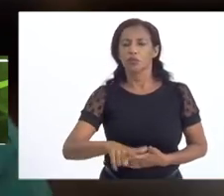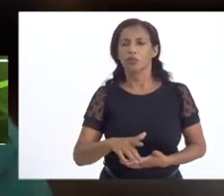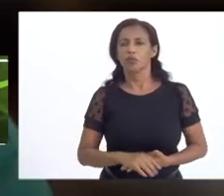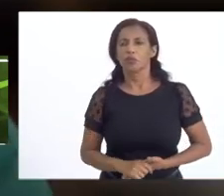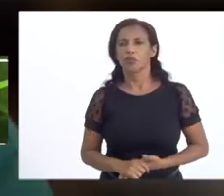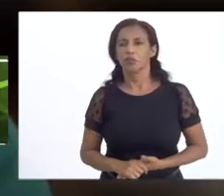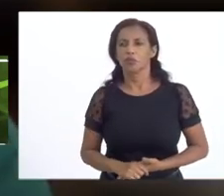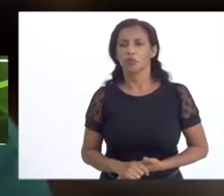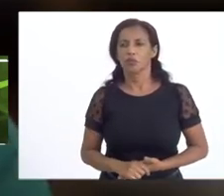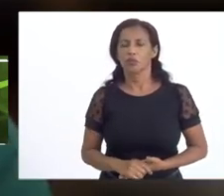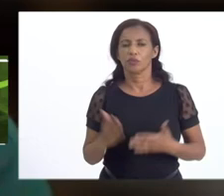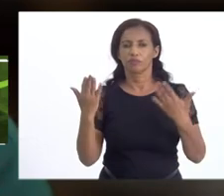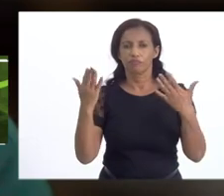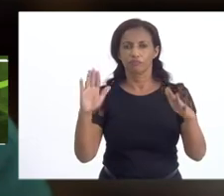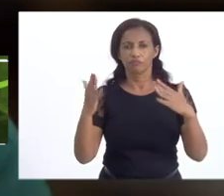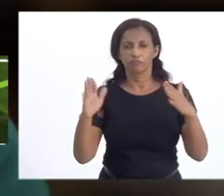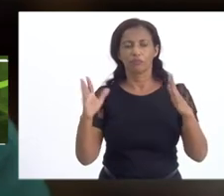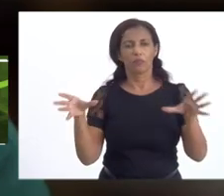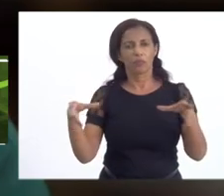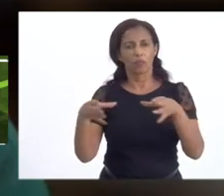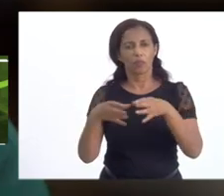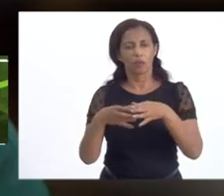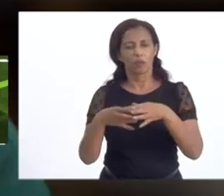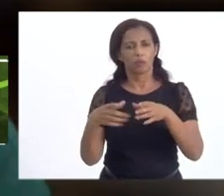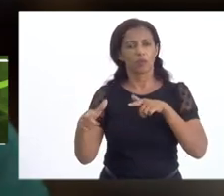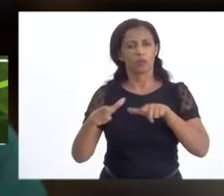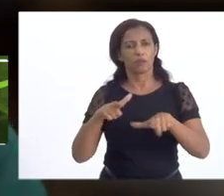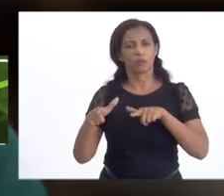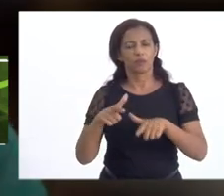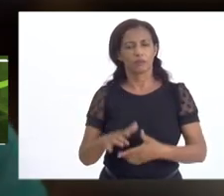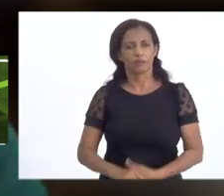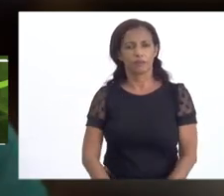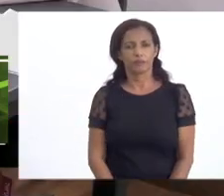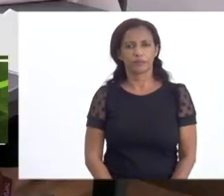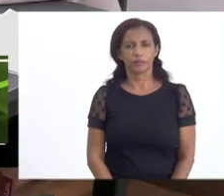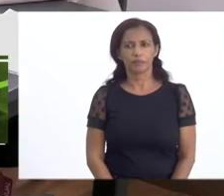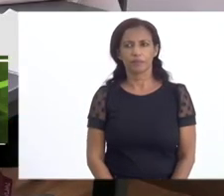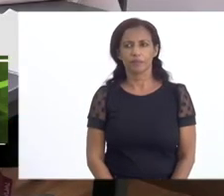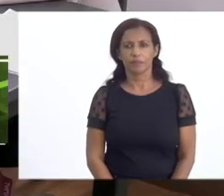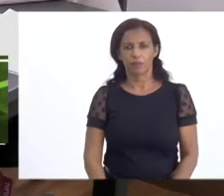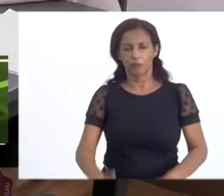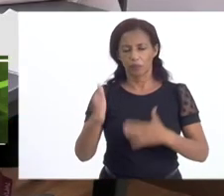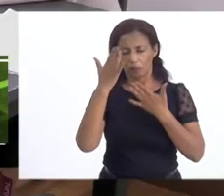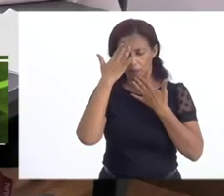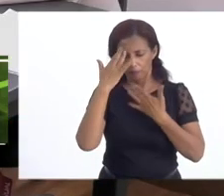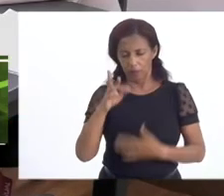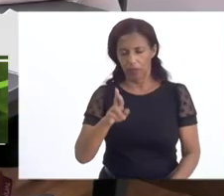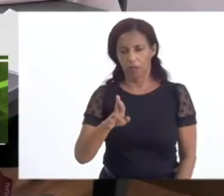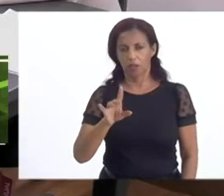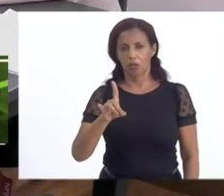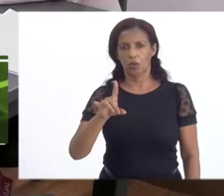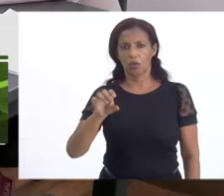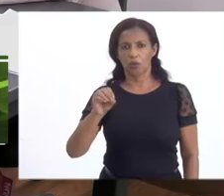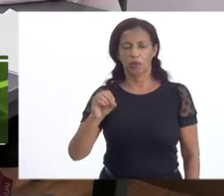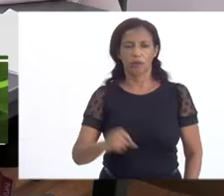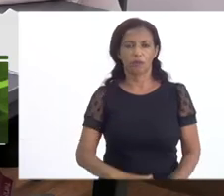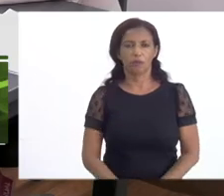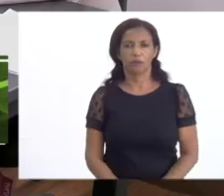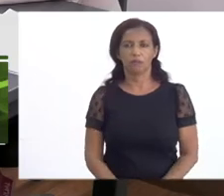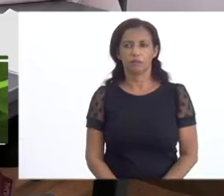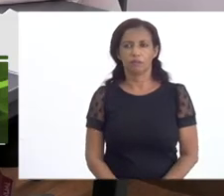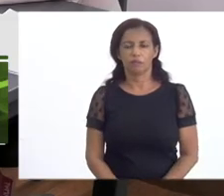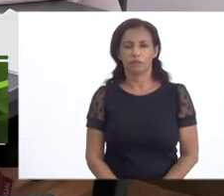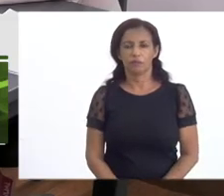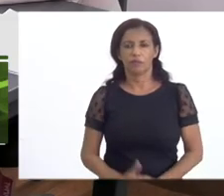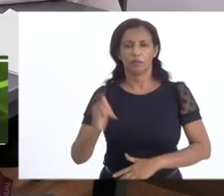aí os parabéns à comissão pelo excelente trabalho. Obrigado, Rodrigo. Agora, para as considerações finais,